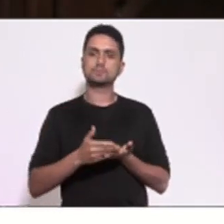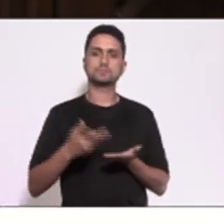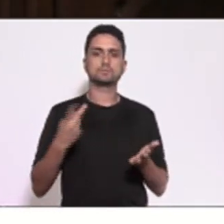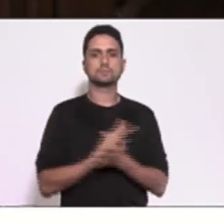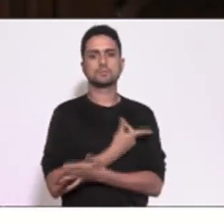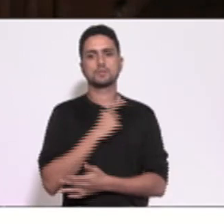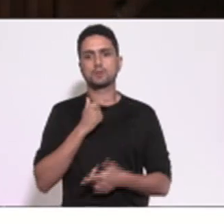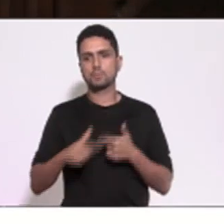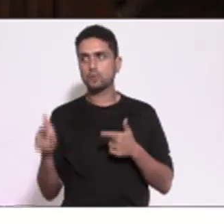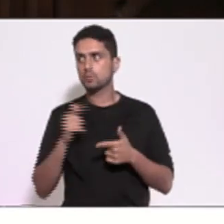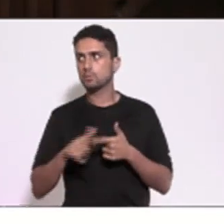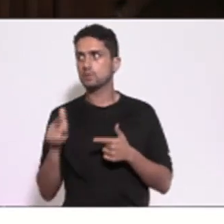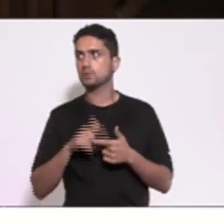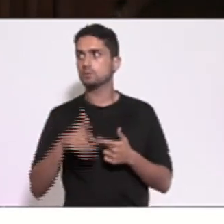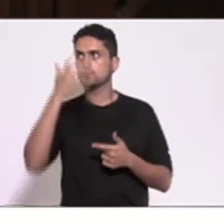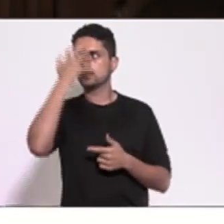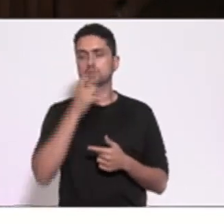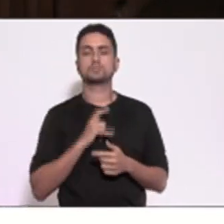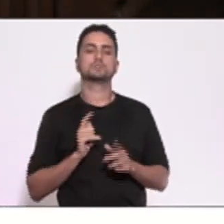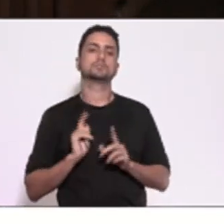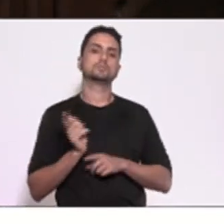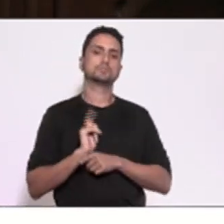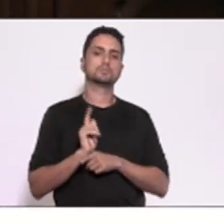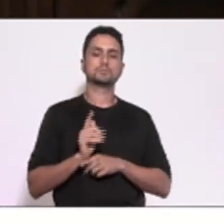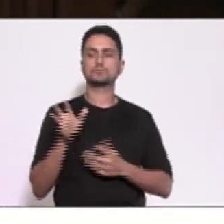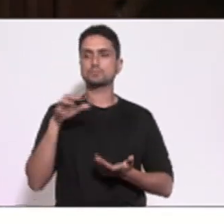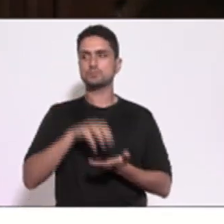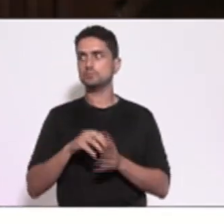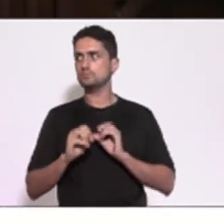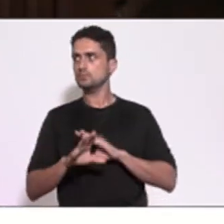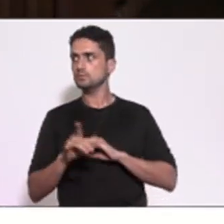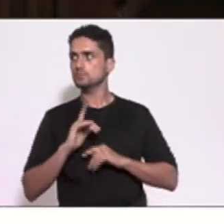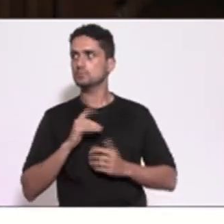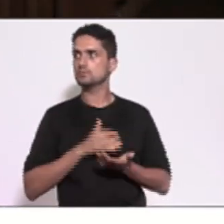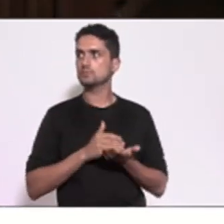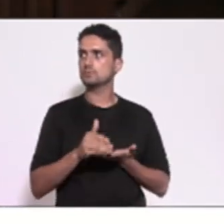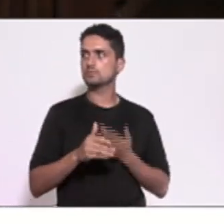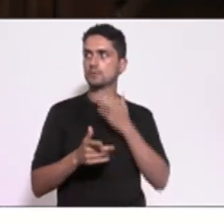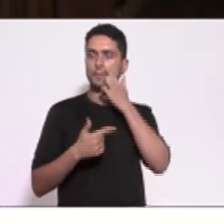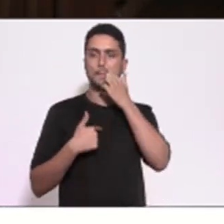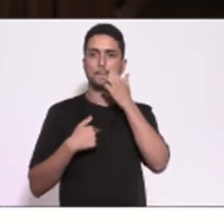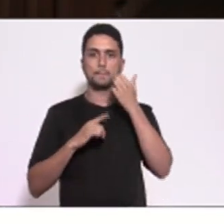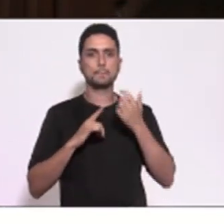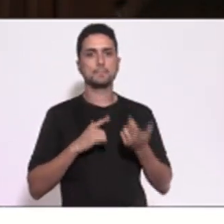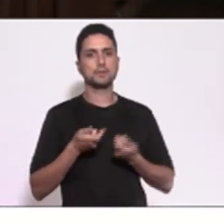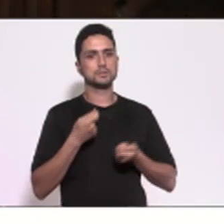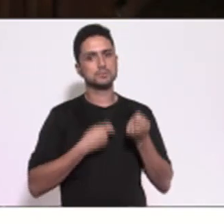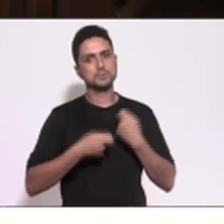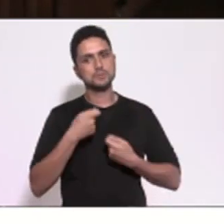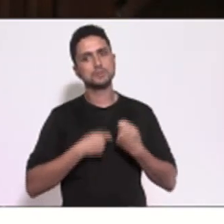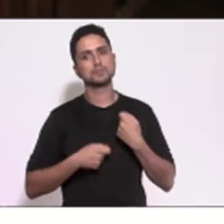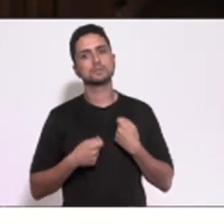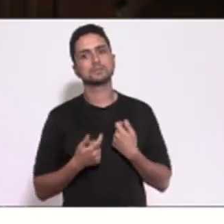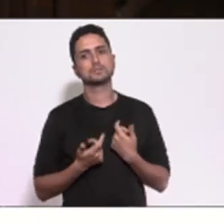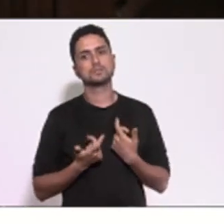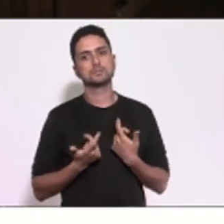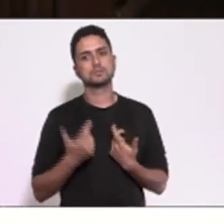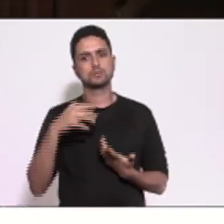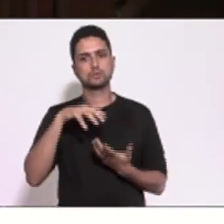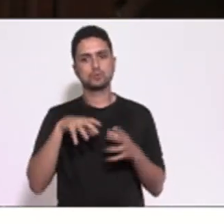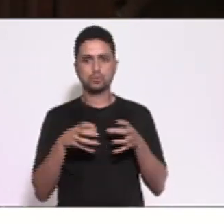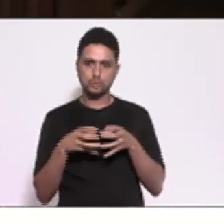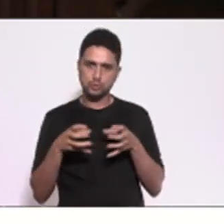grave de gestão. O Centro Educacional começa a ser, digamos, administrado por um